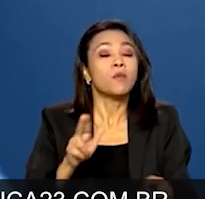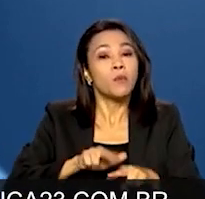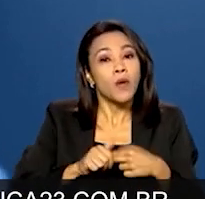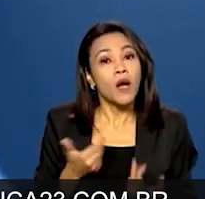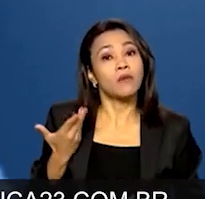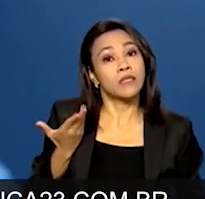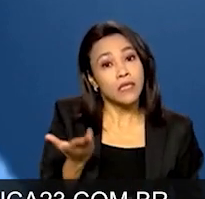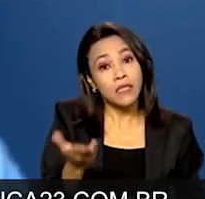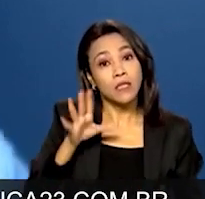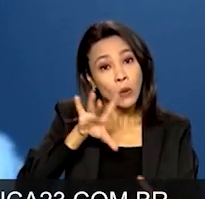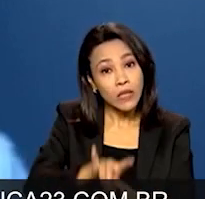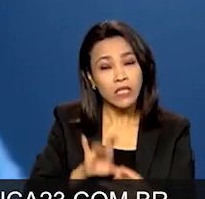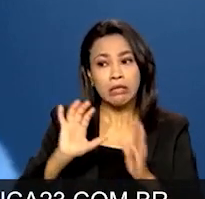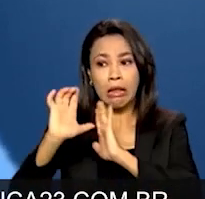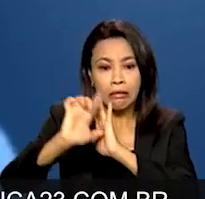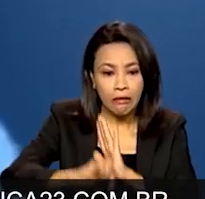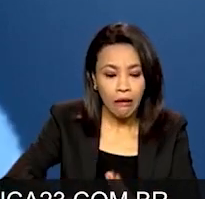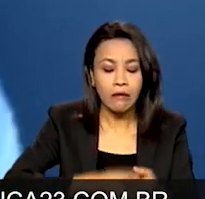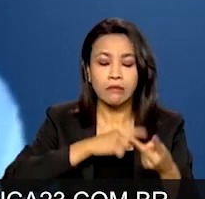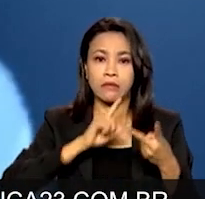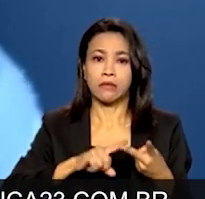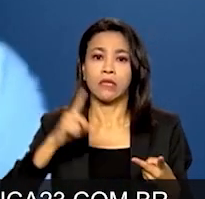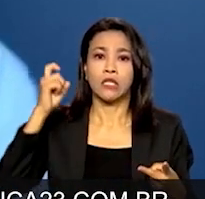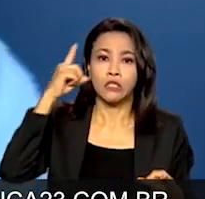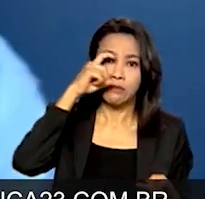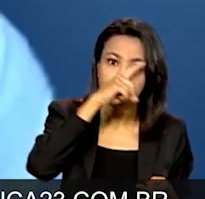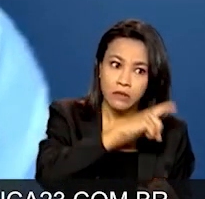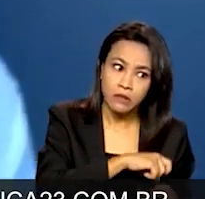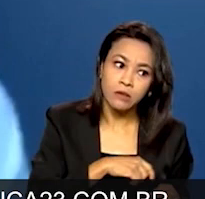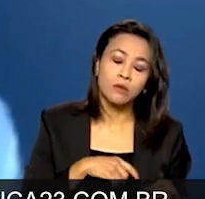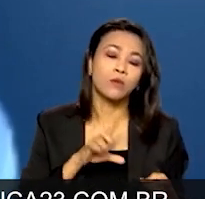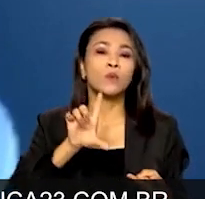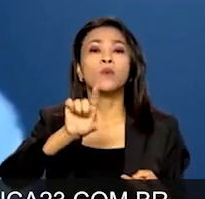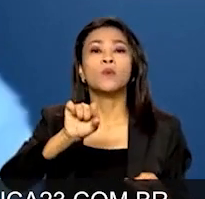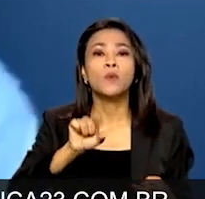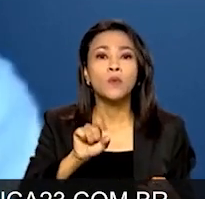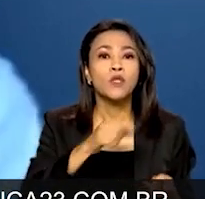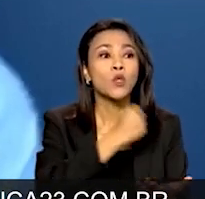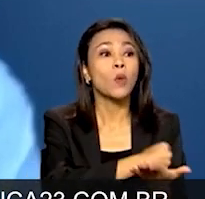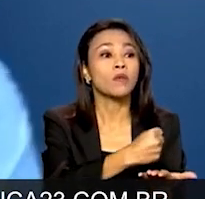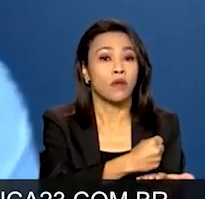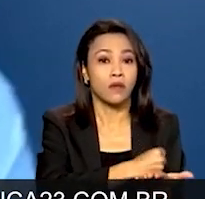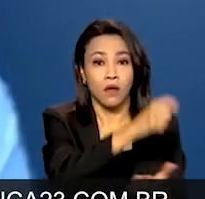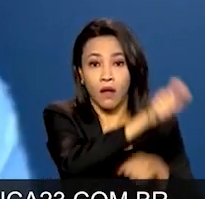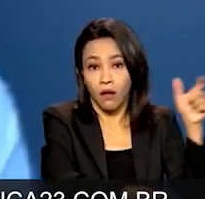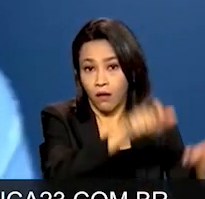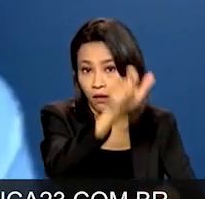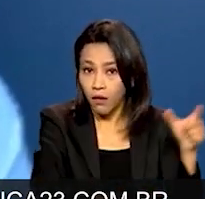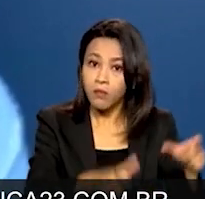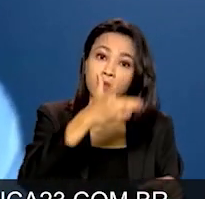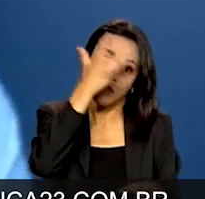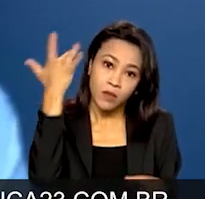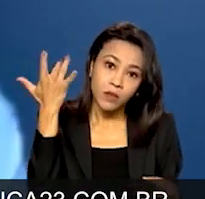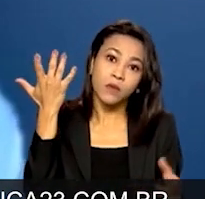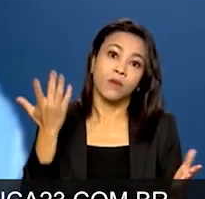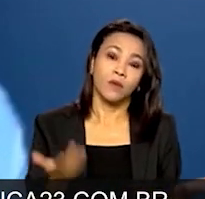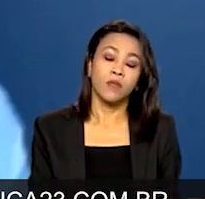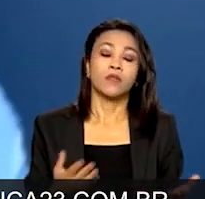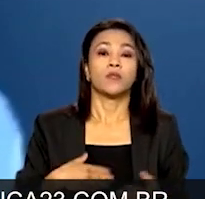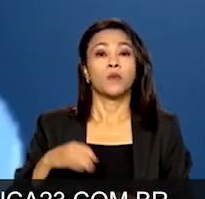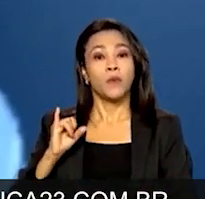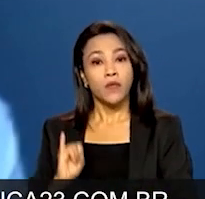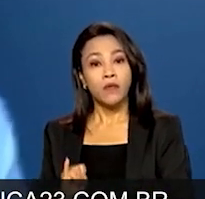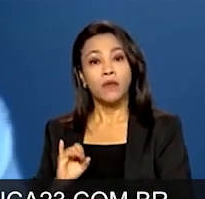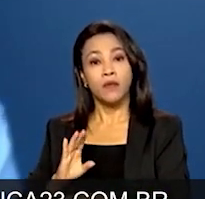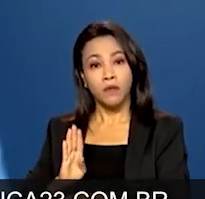do cenário de atraso e dessa dificuldade, principalmente de contratar recenseadores, né, o